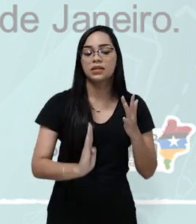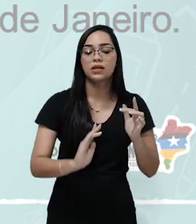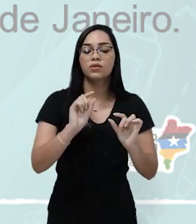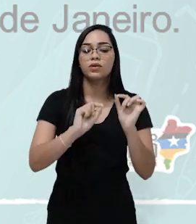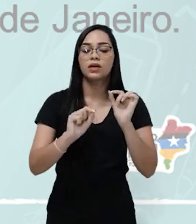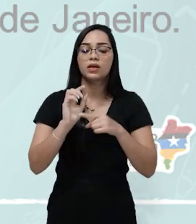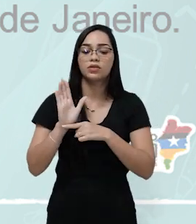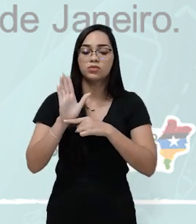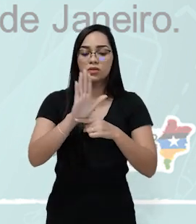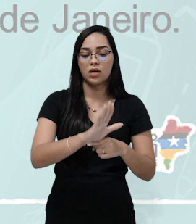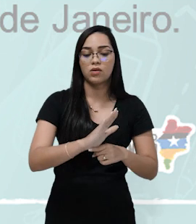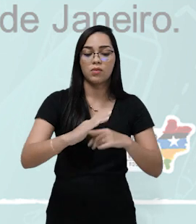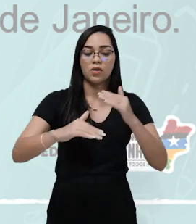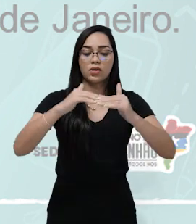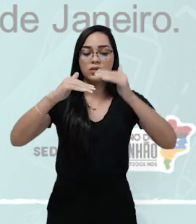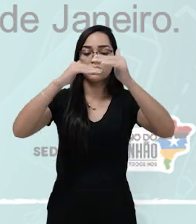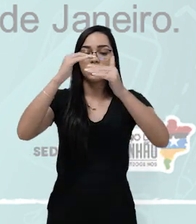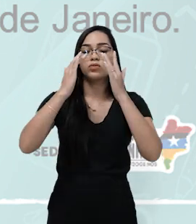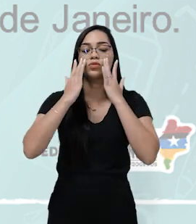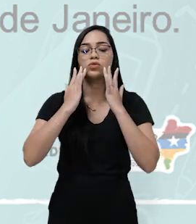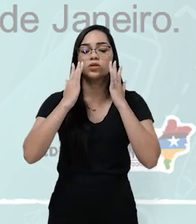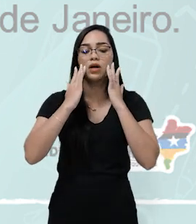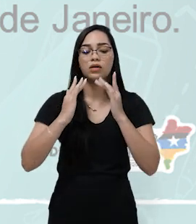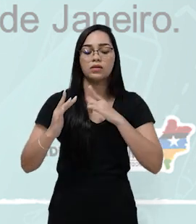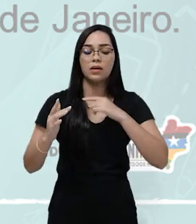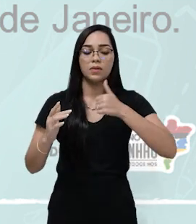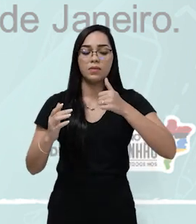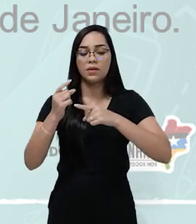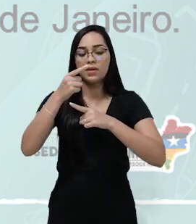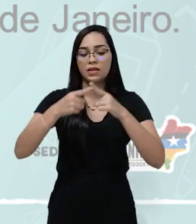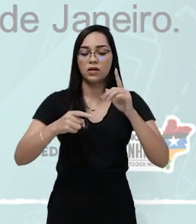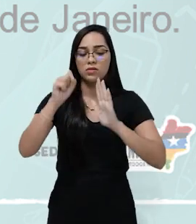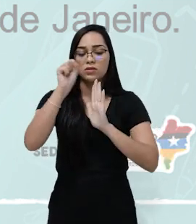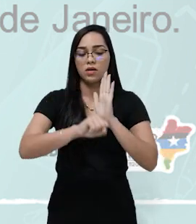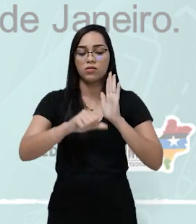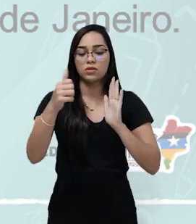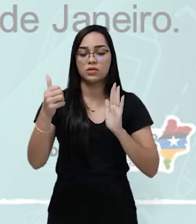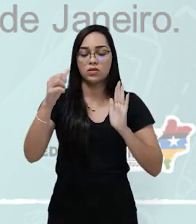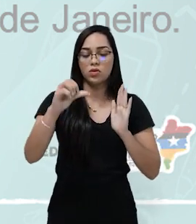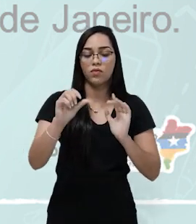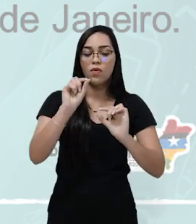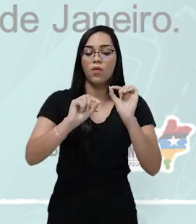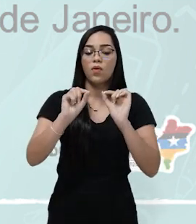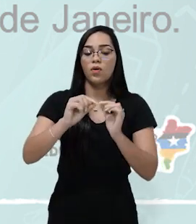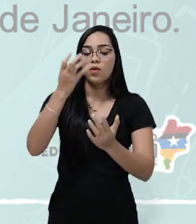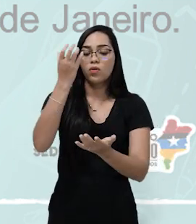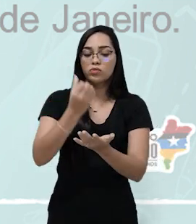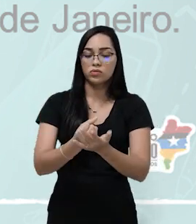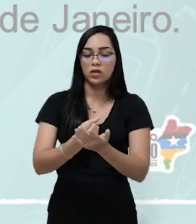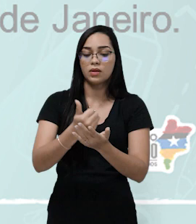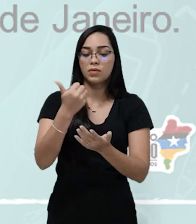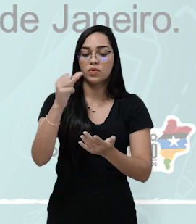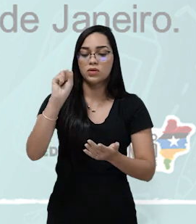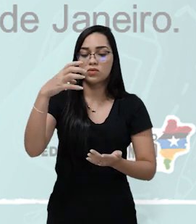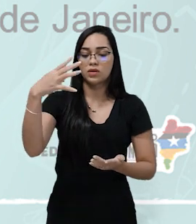mais colaboraram para o crescimento do teatro durante a primeira metade do século XIX, foi o contrato